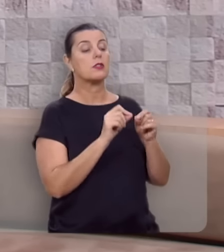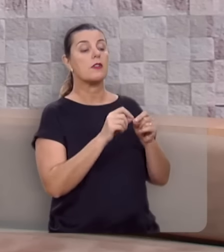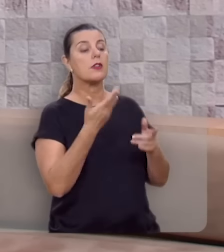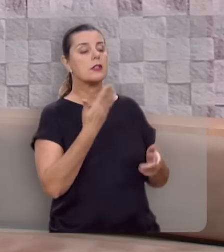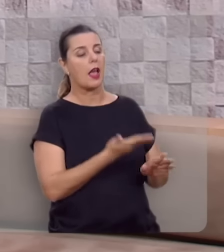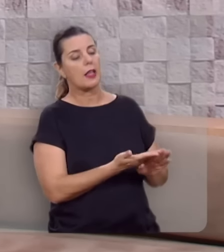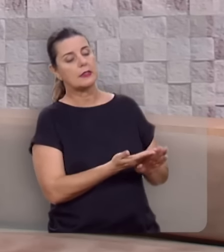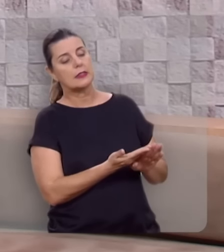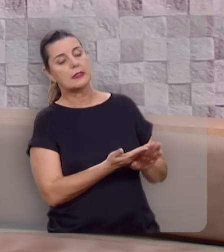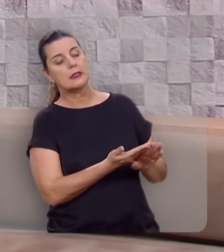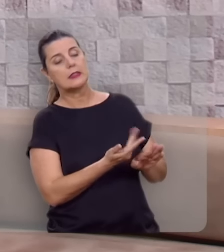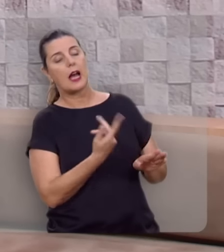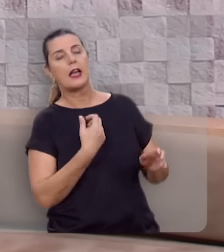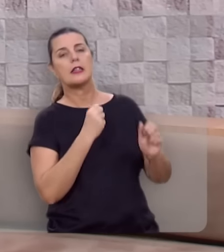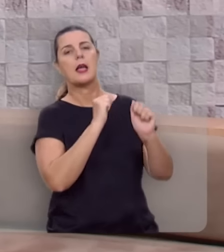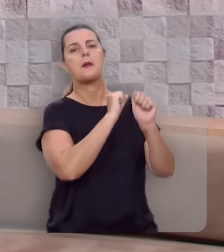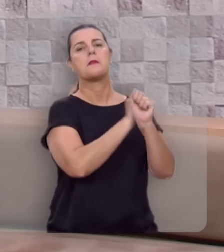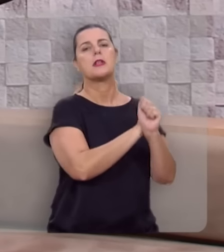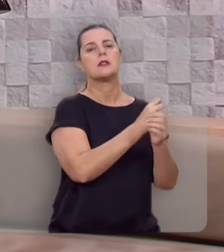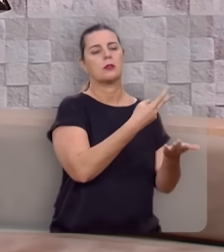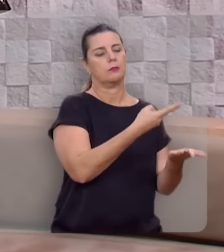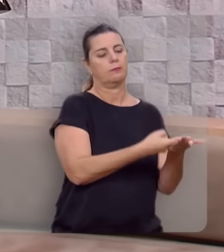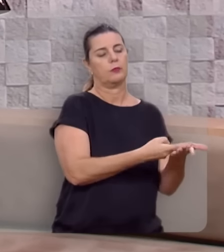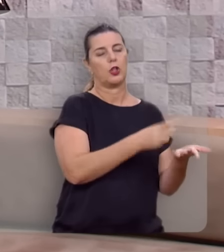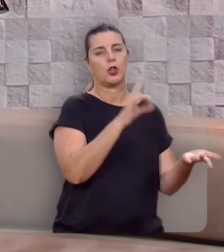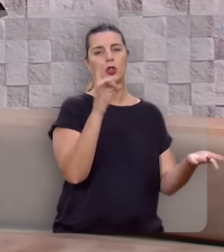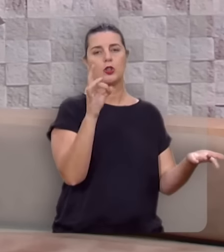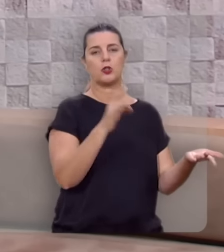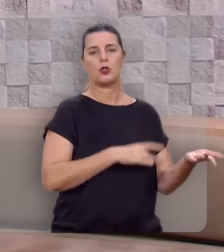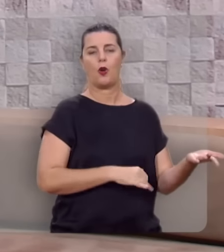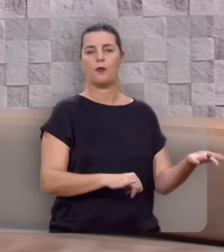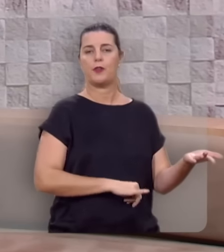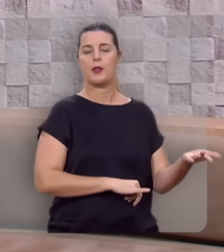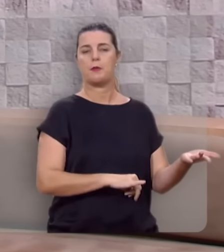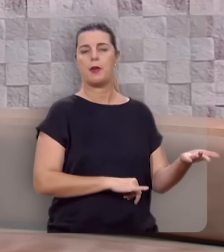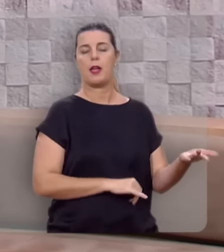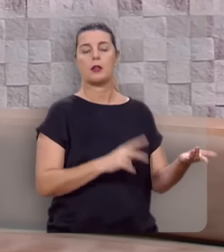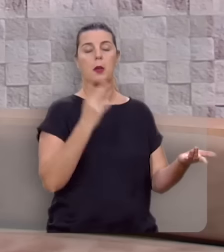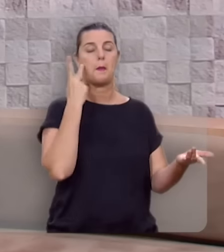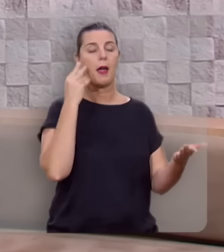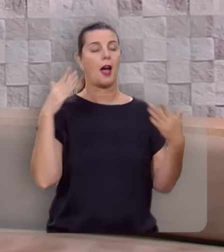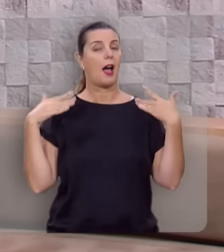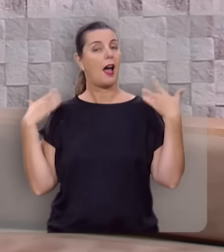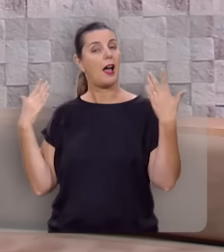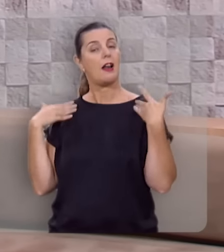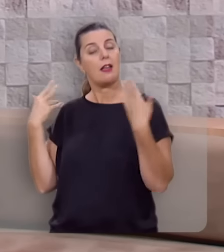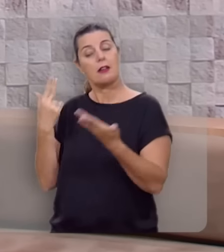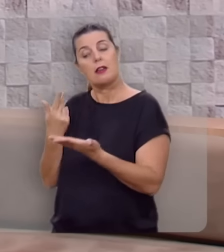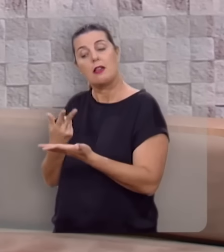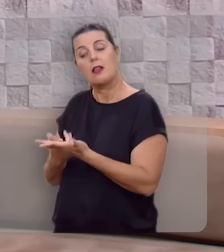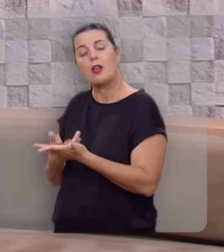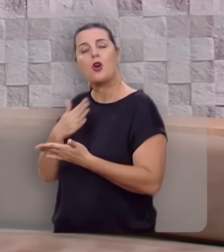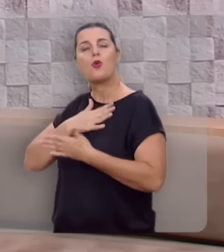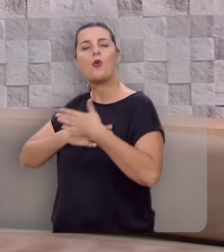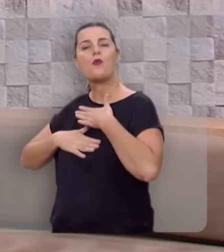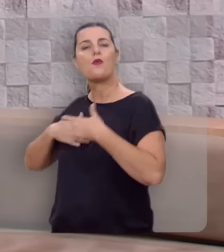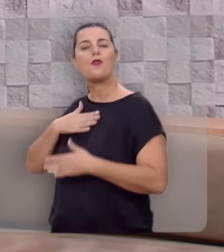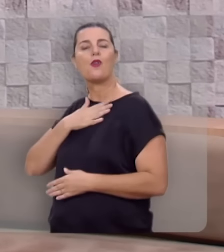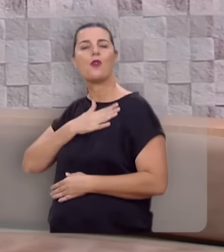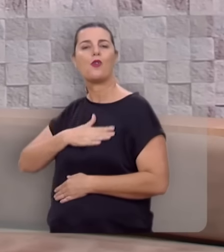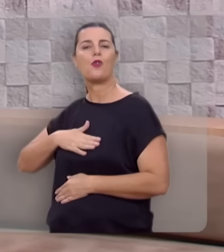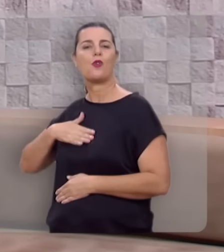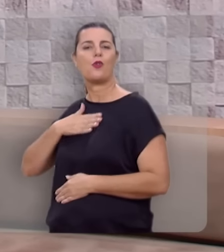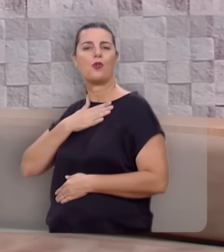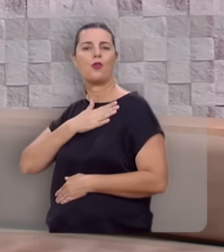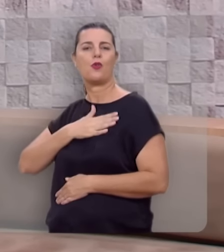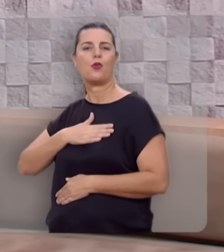é você sair da prisão do leito da dor para a alegria do leito do